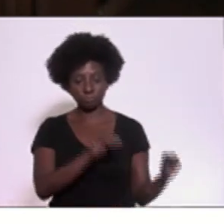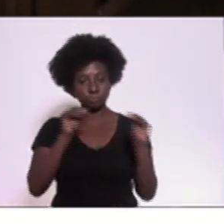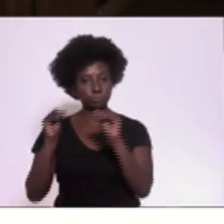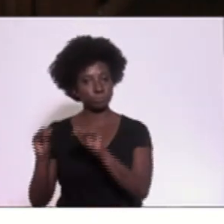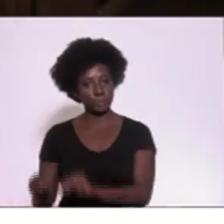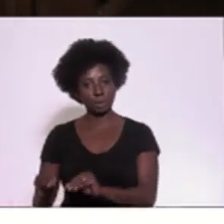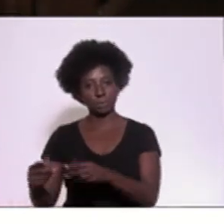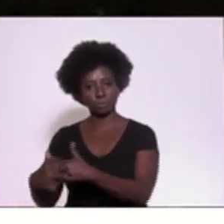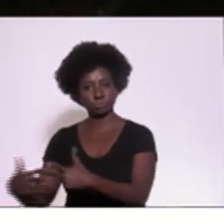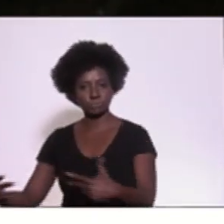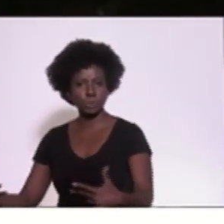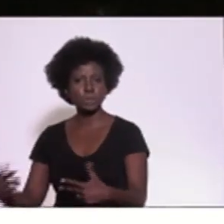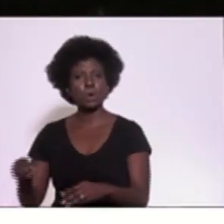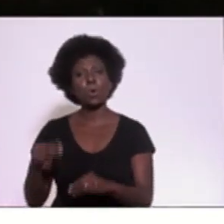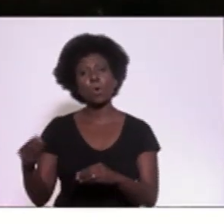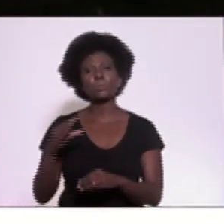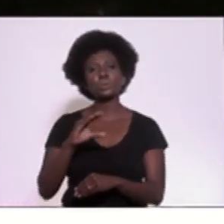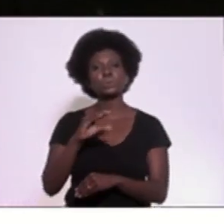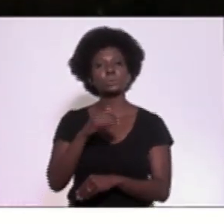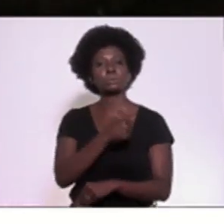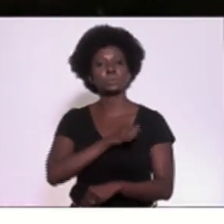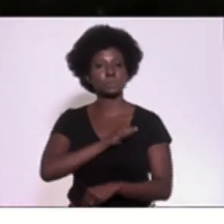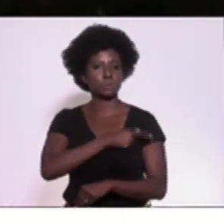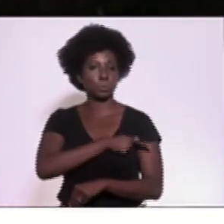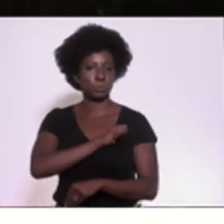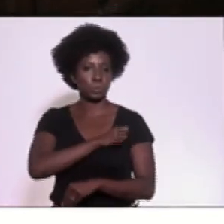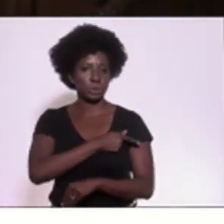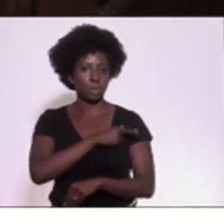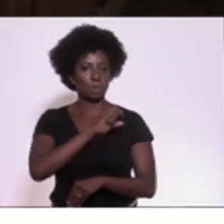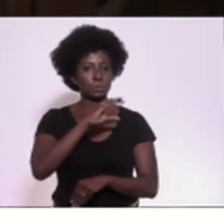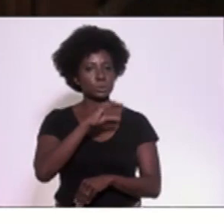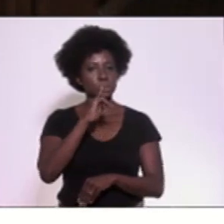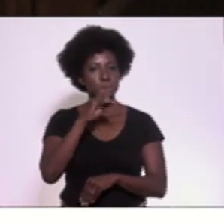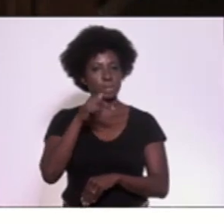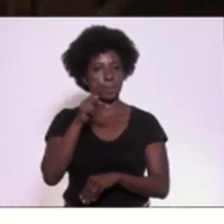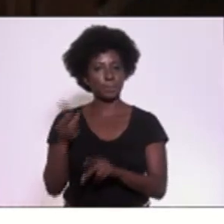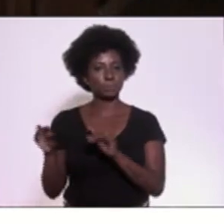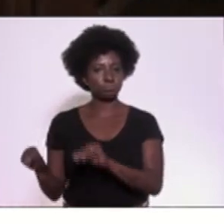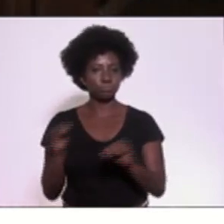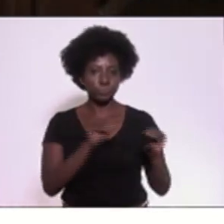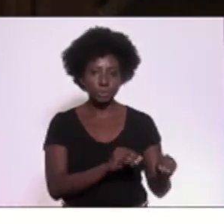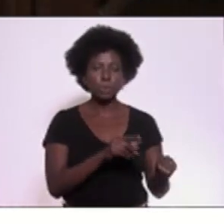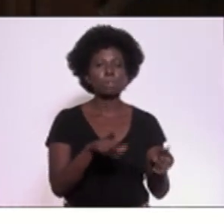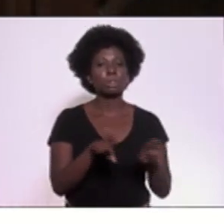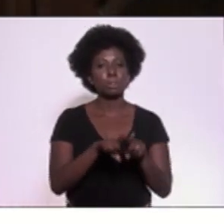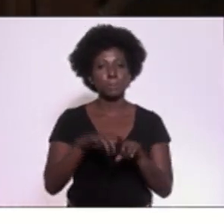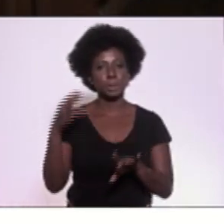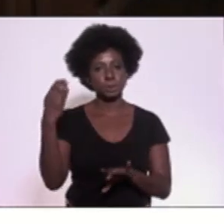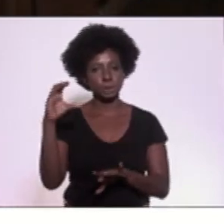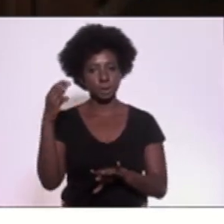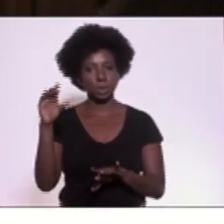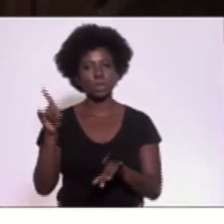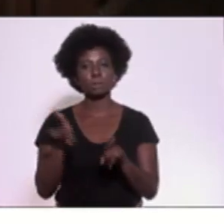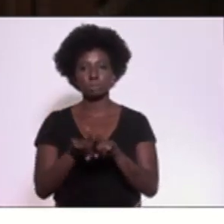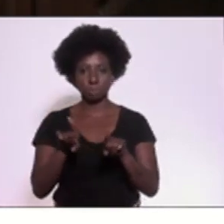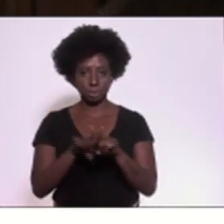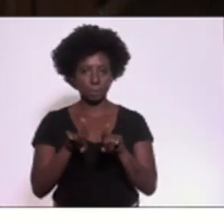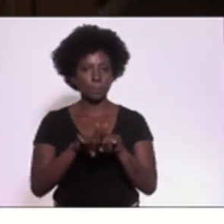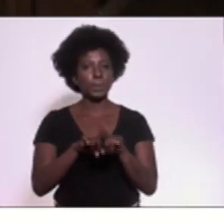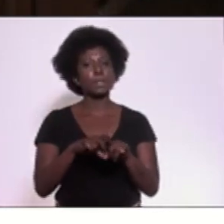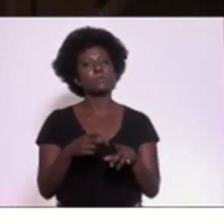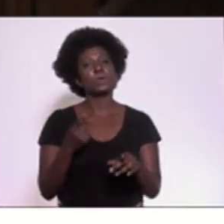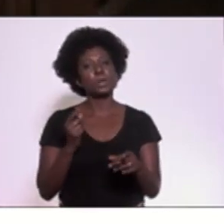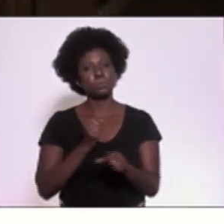outras coisas, como o CIEP em São Gonçalo, que virou a sede da regional, como o CIEP no Barreto, que nós municipalizamos, que durante muitos